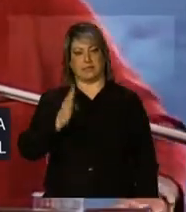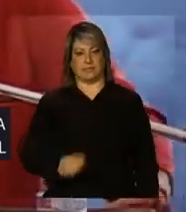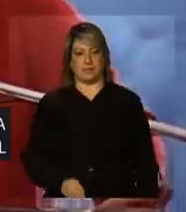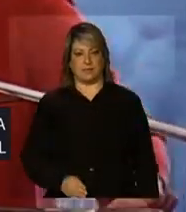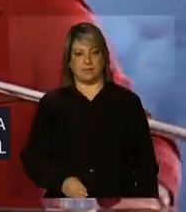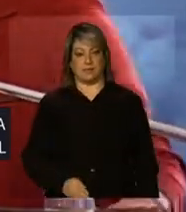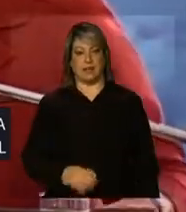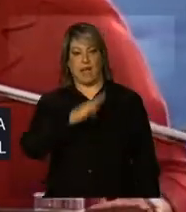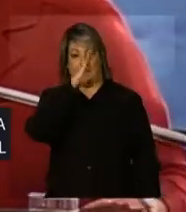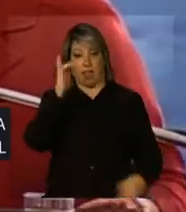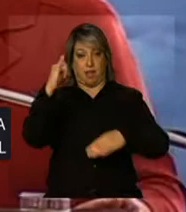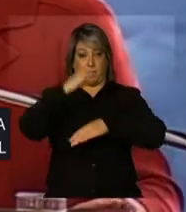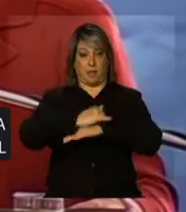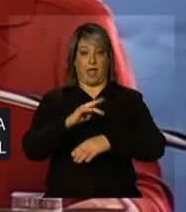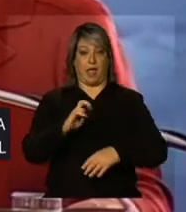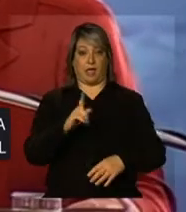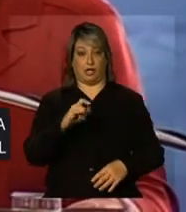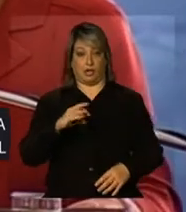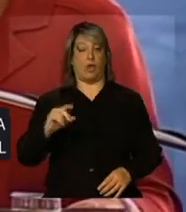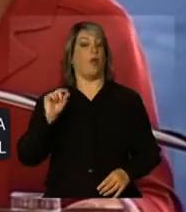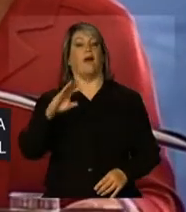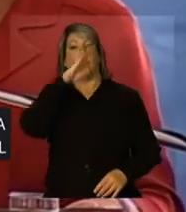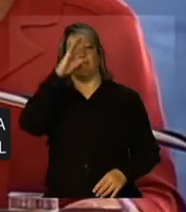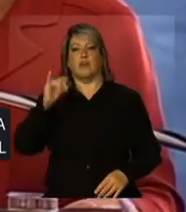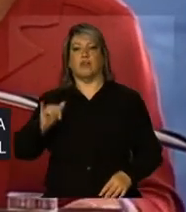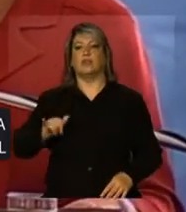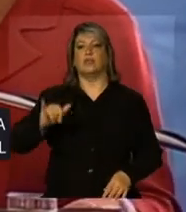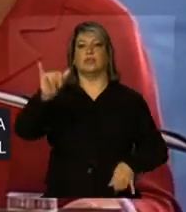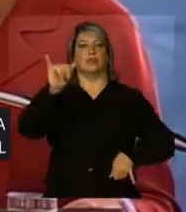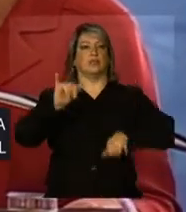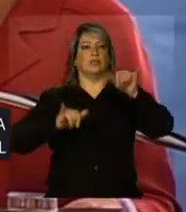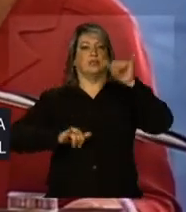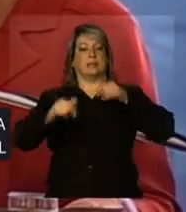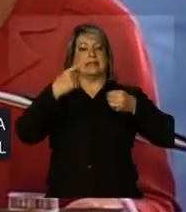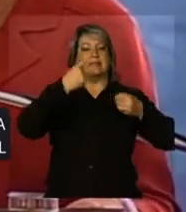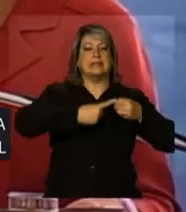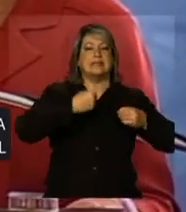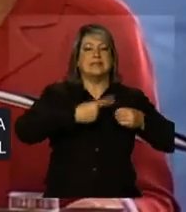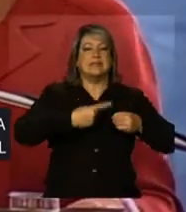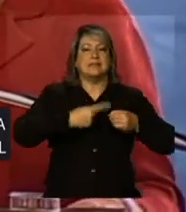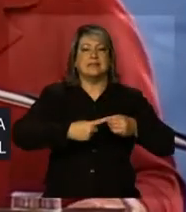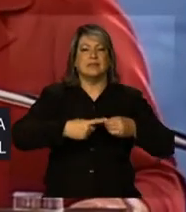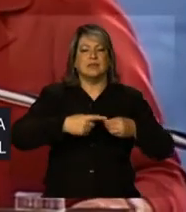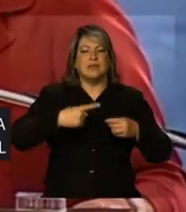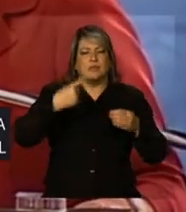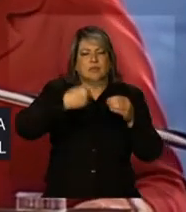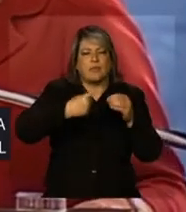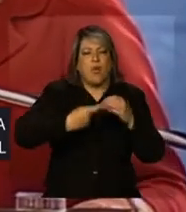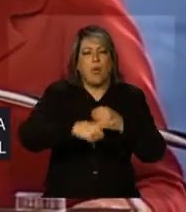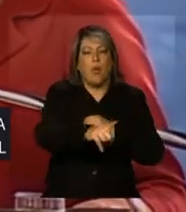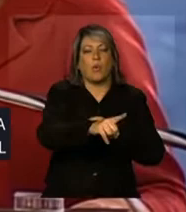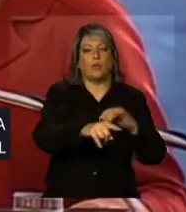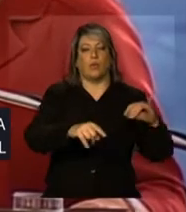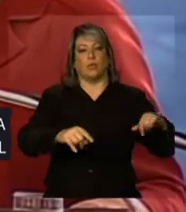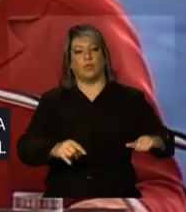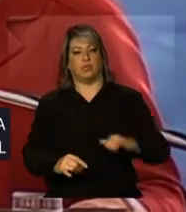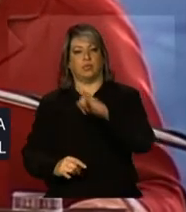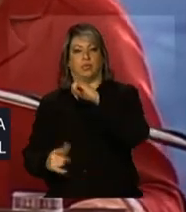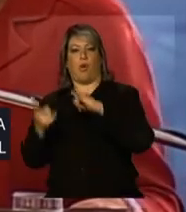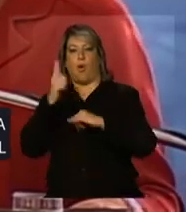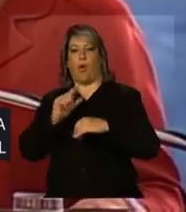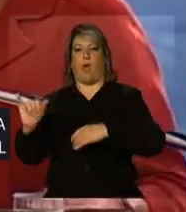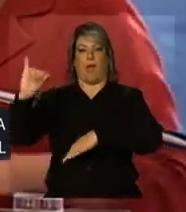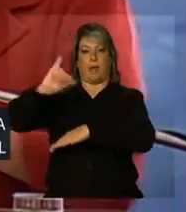aeroporto Regional significa viagens de cidades do interior ou seja considerando a